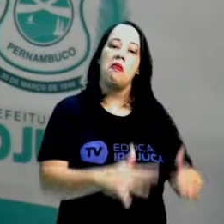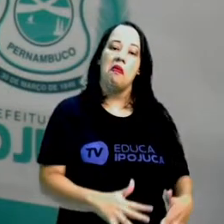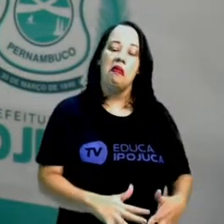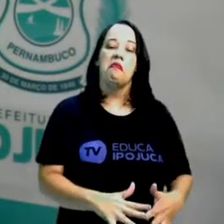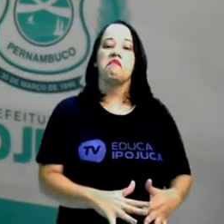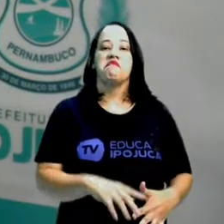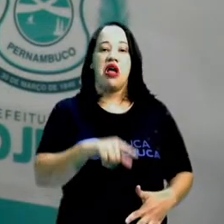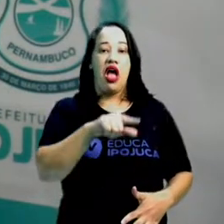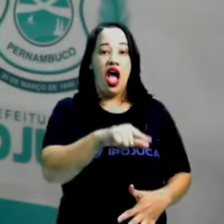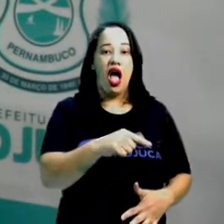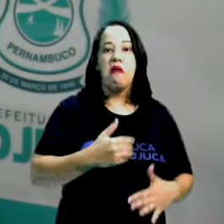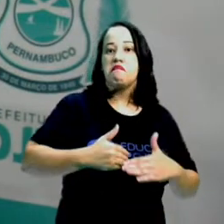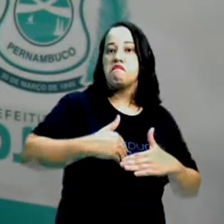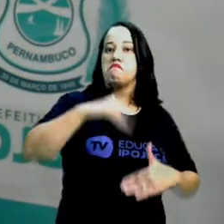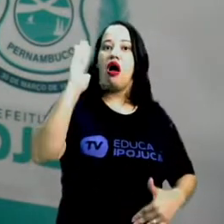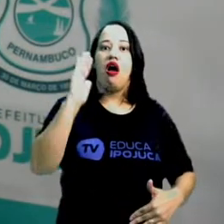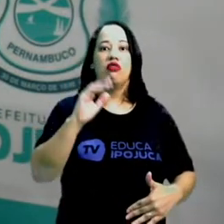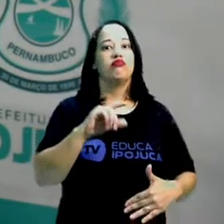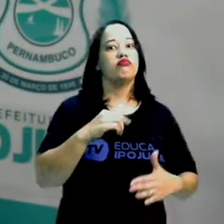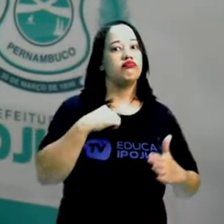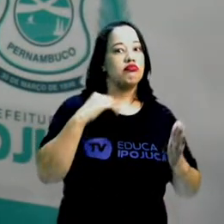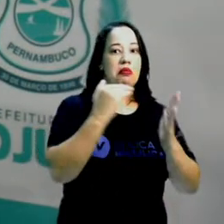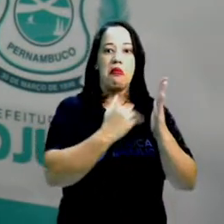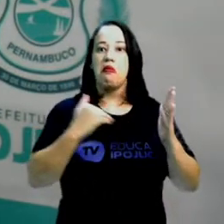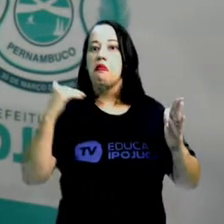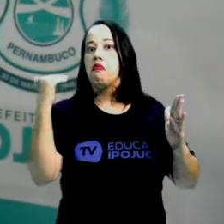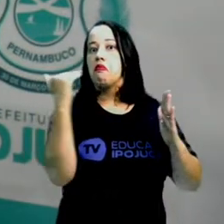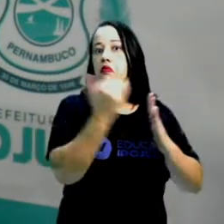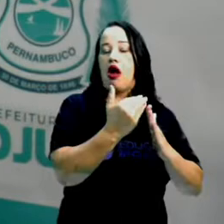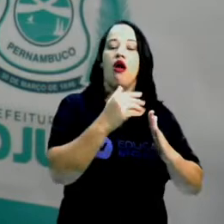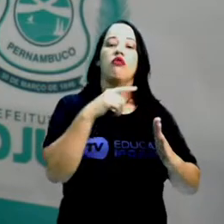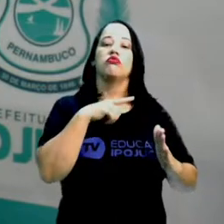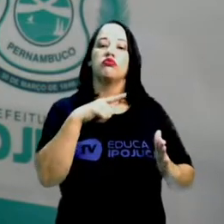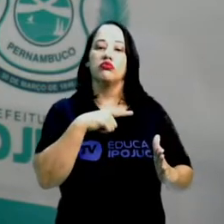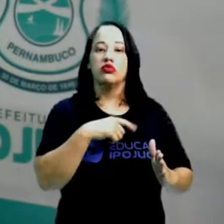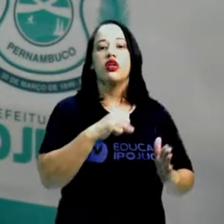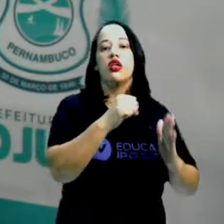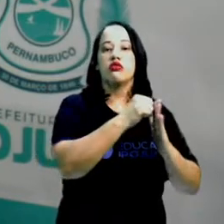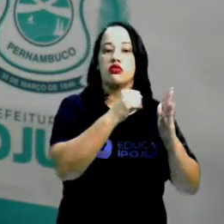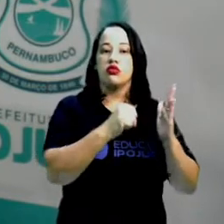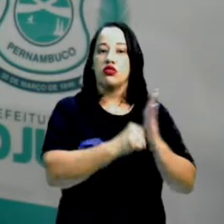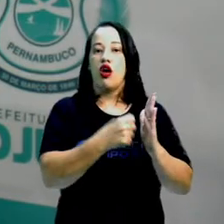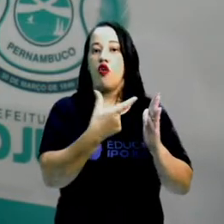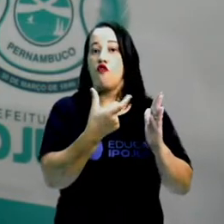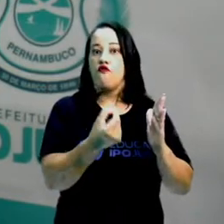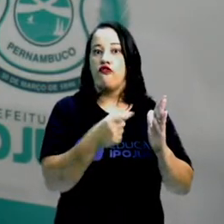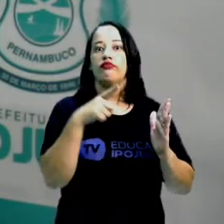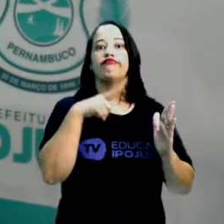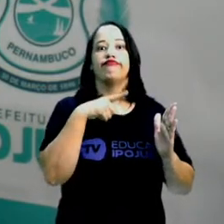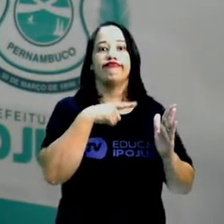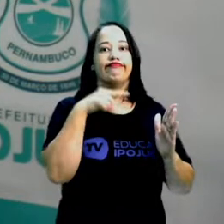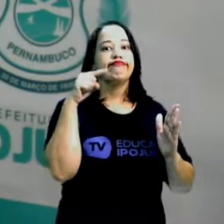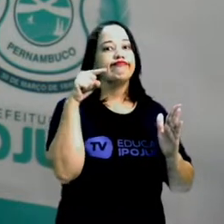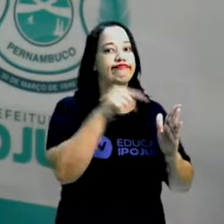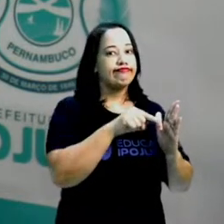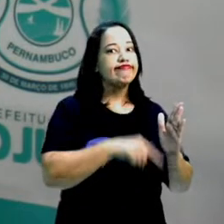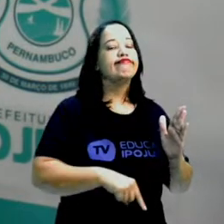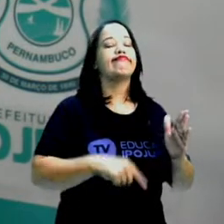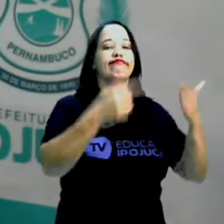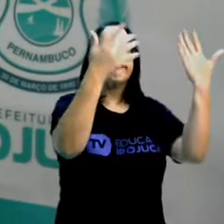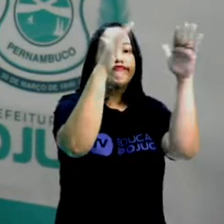que é o século 20 já viu né só que ninguém tinha visto e é por isso que ela é tão importante